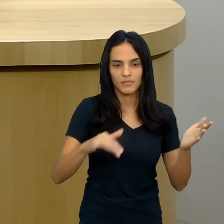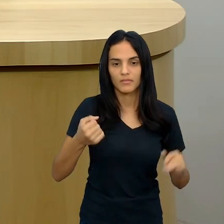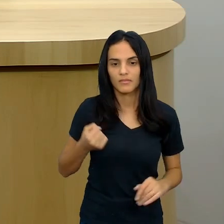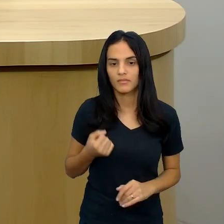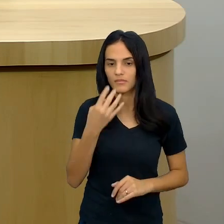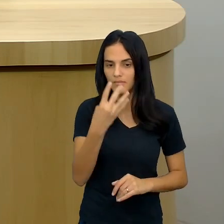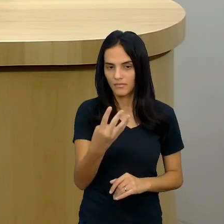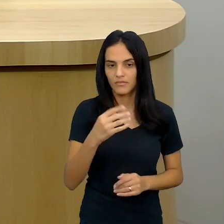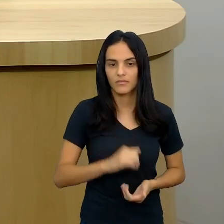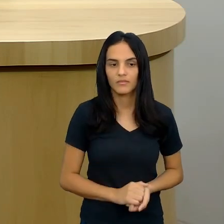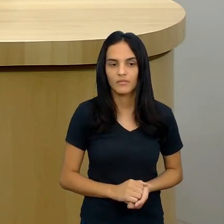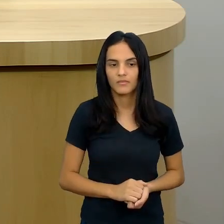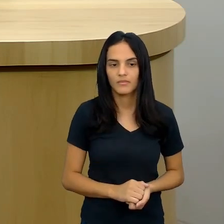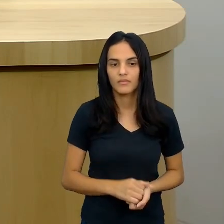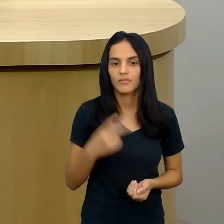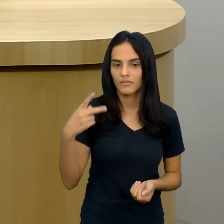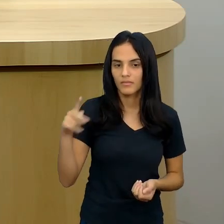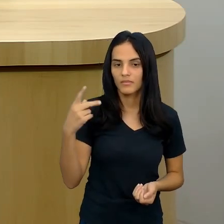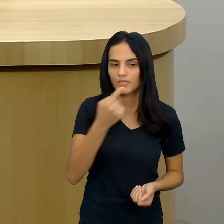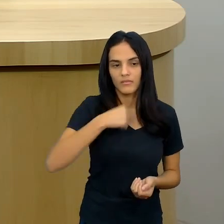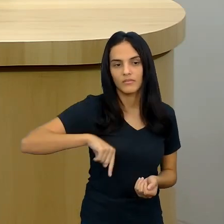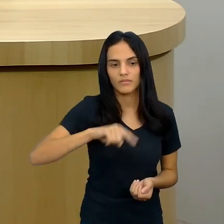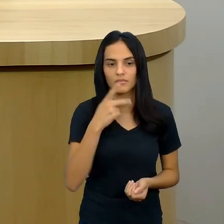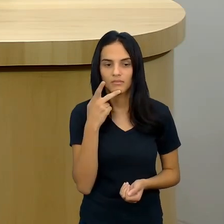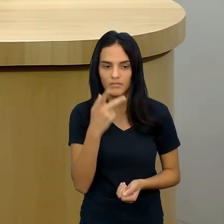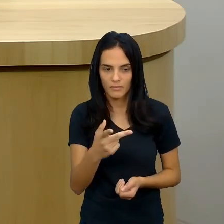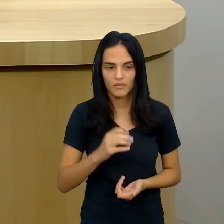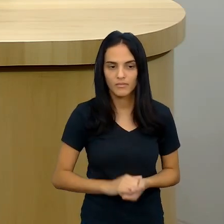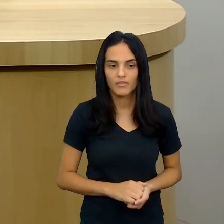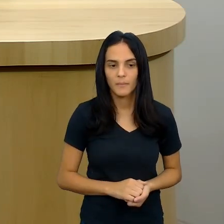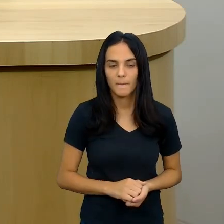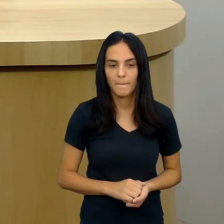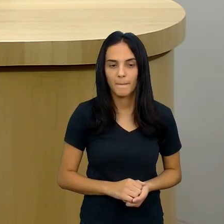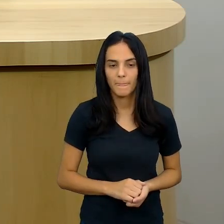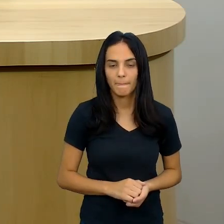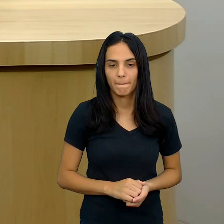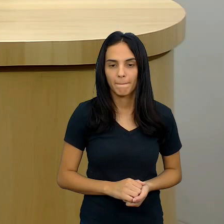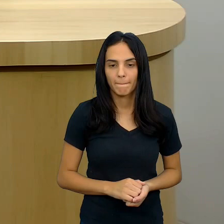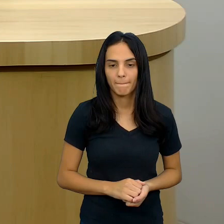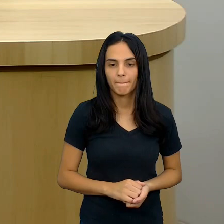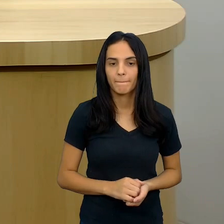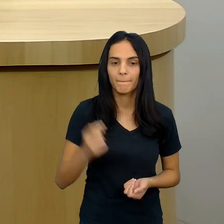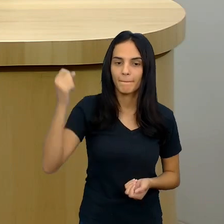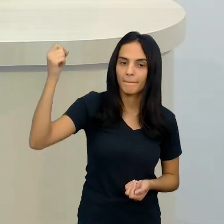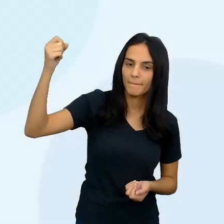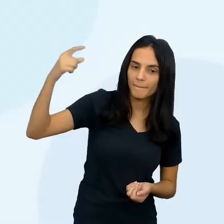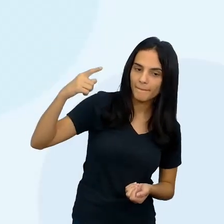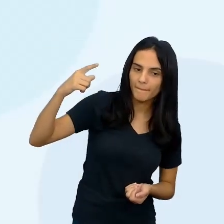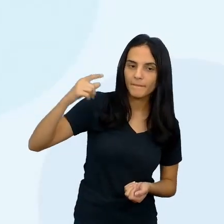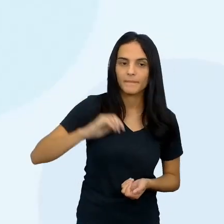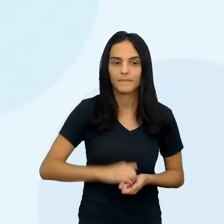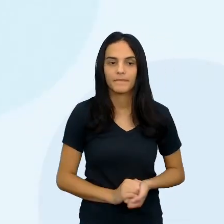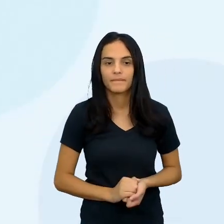4. E nele, a gente vai falar sobre a iluminação, né, LEDs e